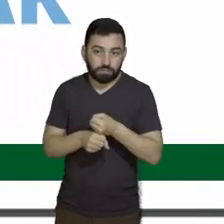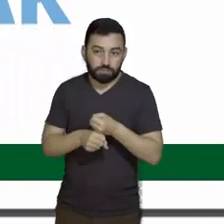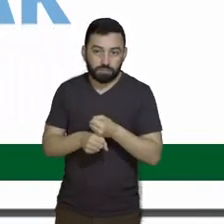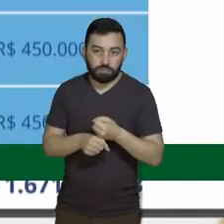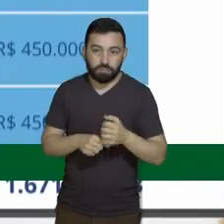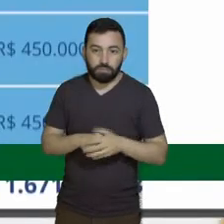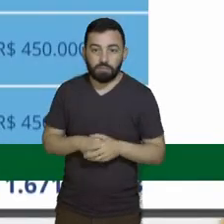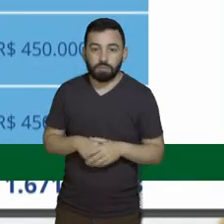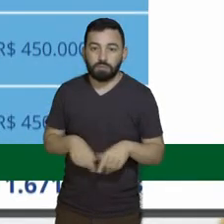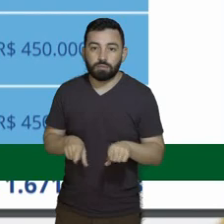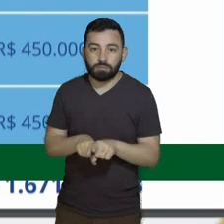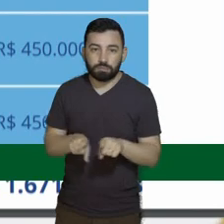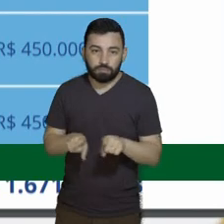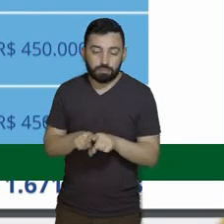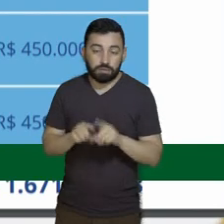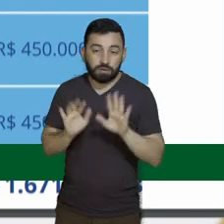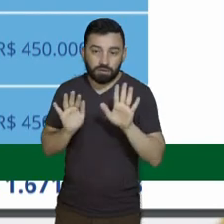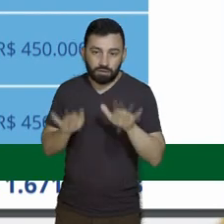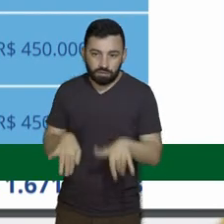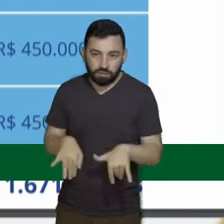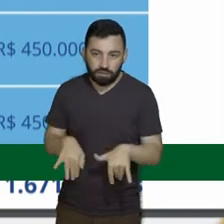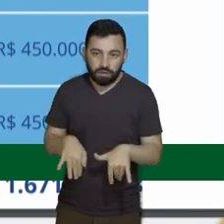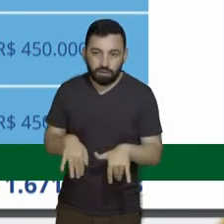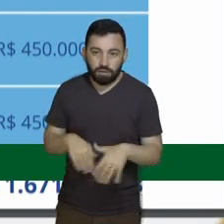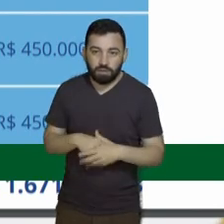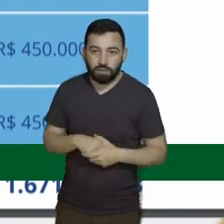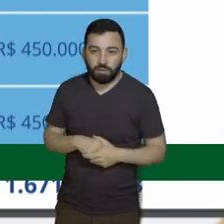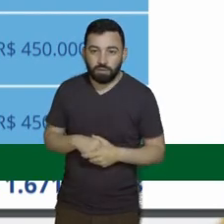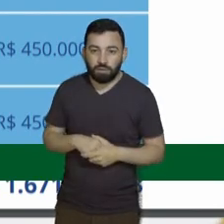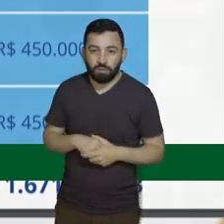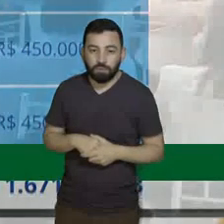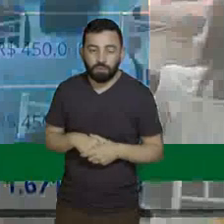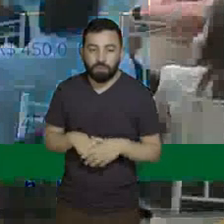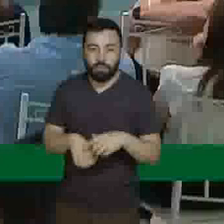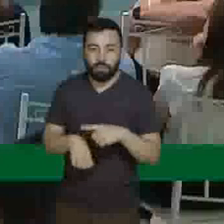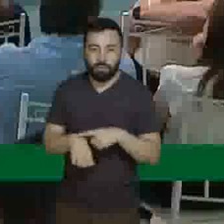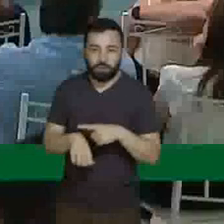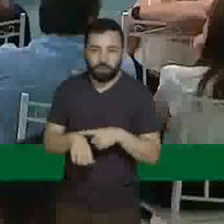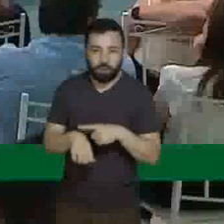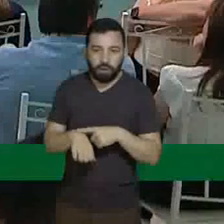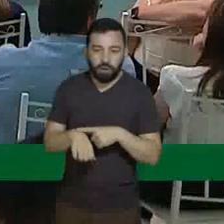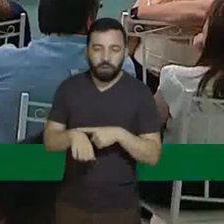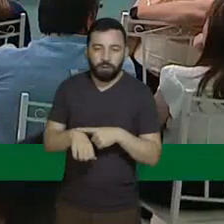E para finalizar, para não tirar o tempo de todos,